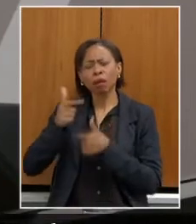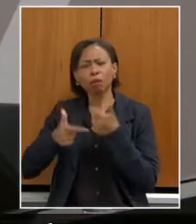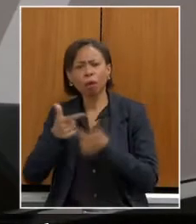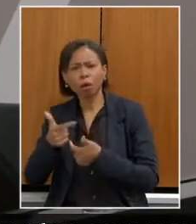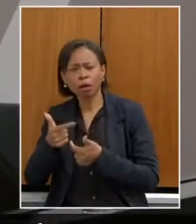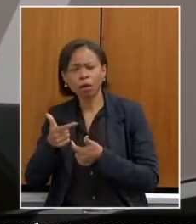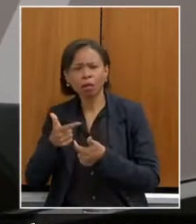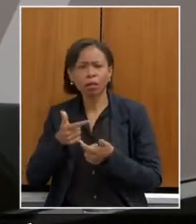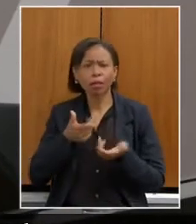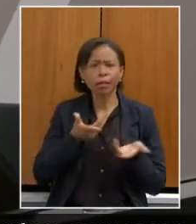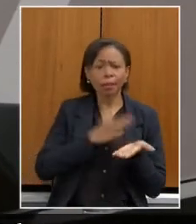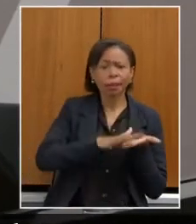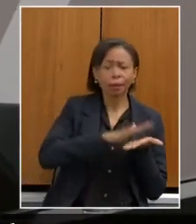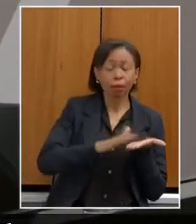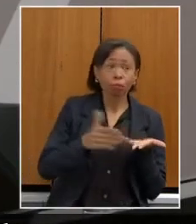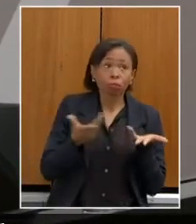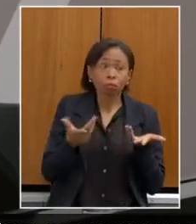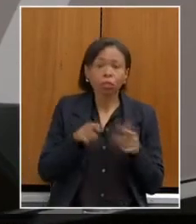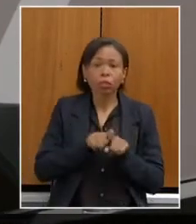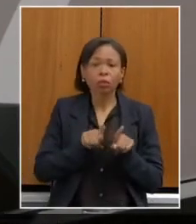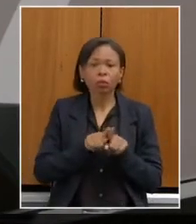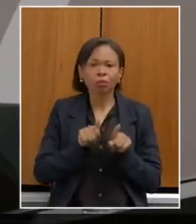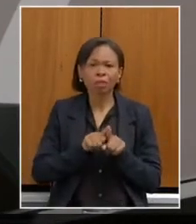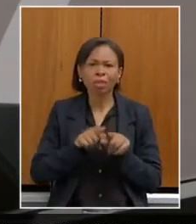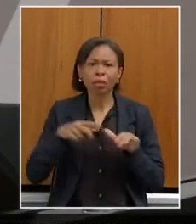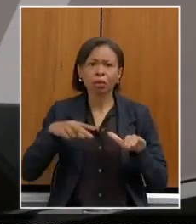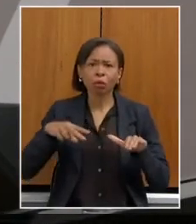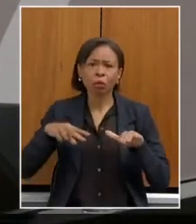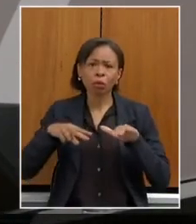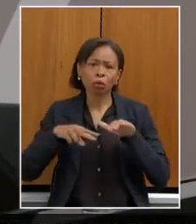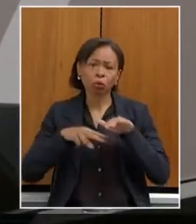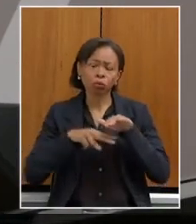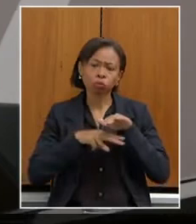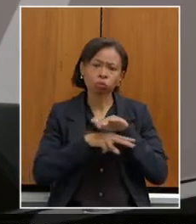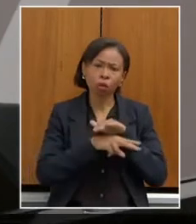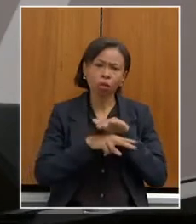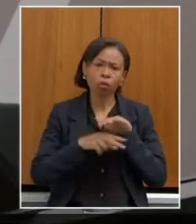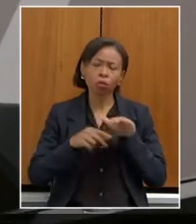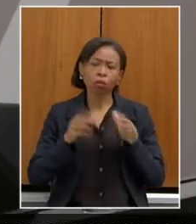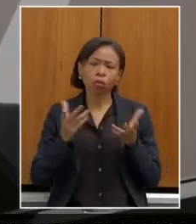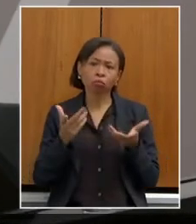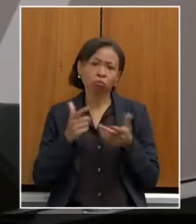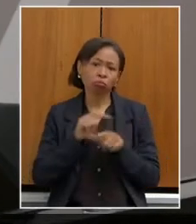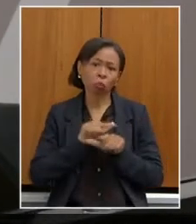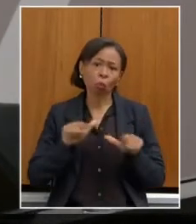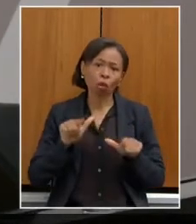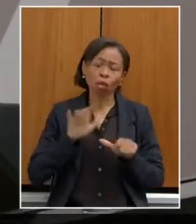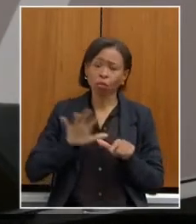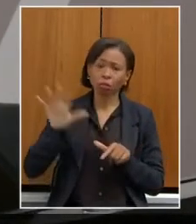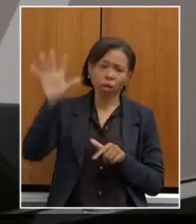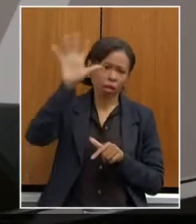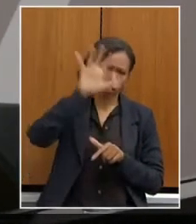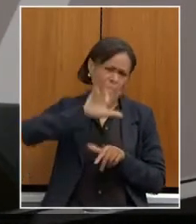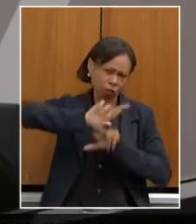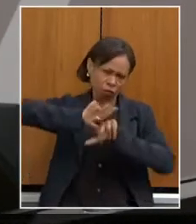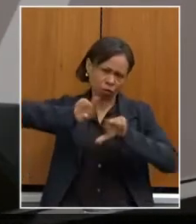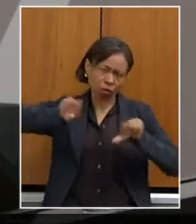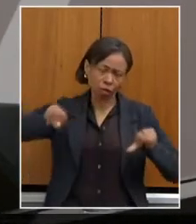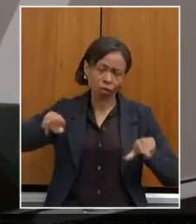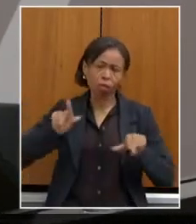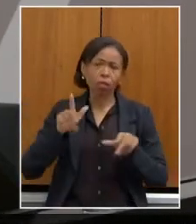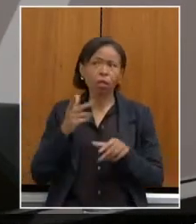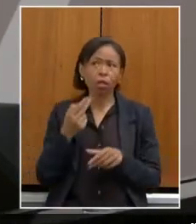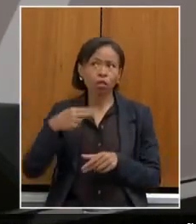novas crises temos vazios de tomógrafos em regiões como Noroeste e Quiteu e Norte no Norte na divisa com o